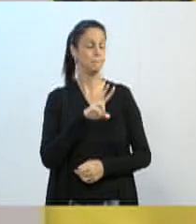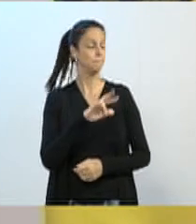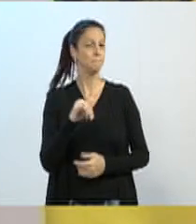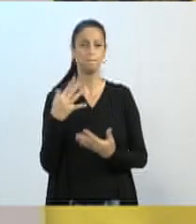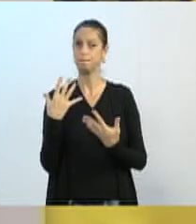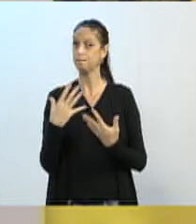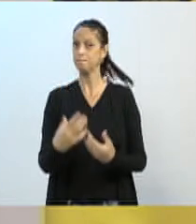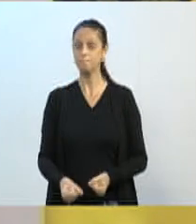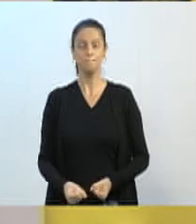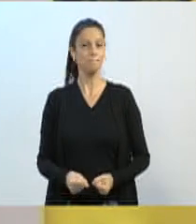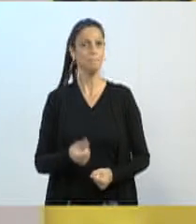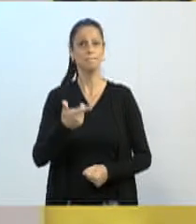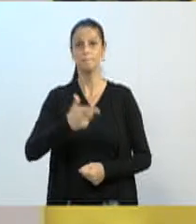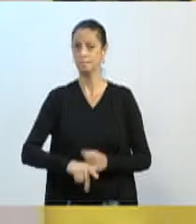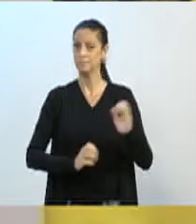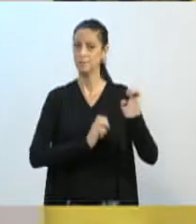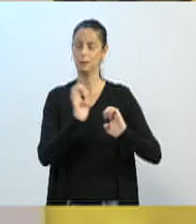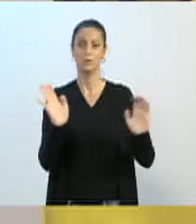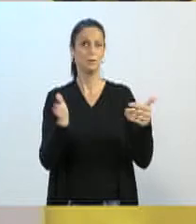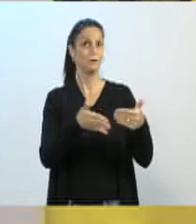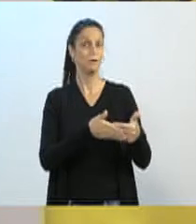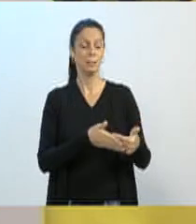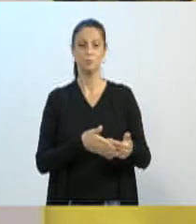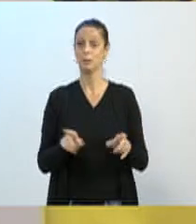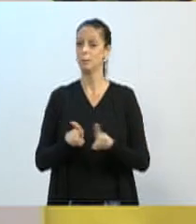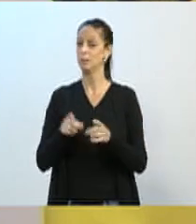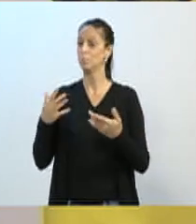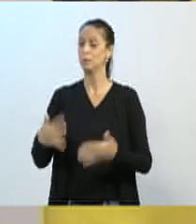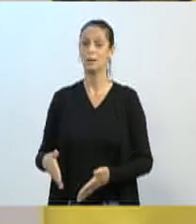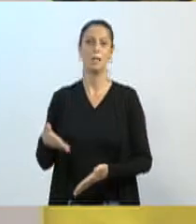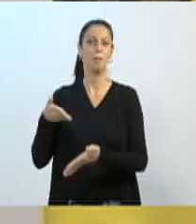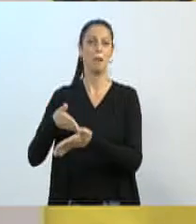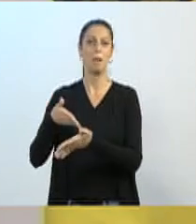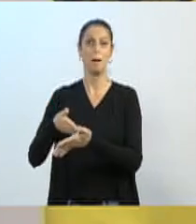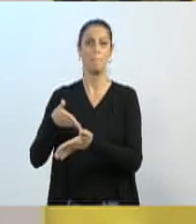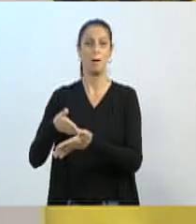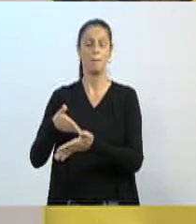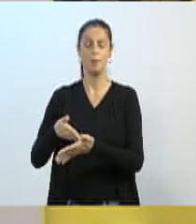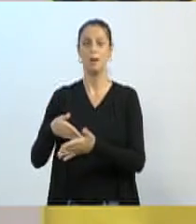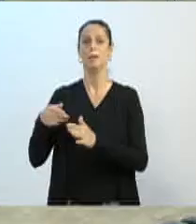medidas restritivas radicais. Muito obrigado, senhor presidente. Boa tarde.